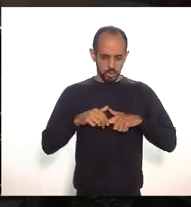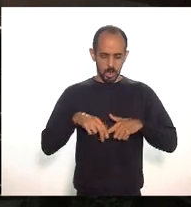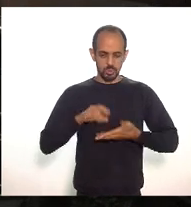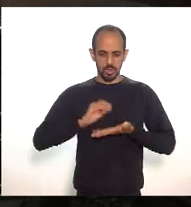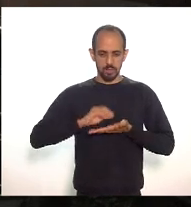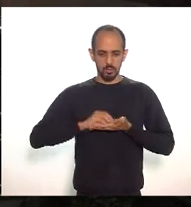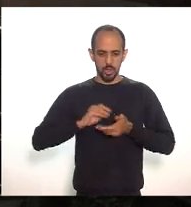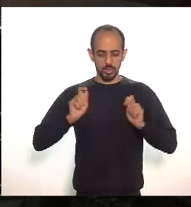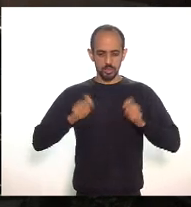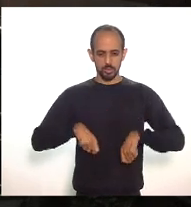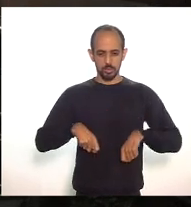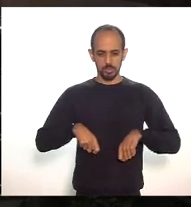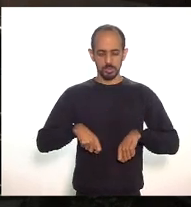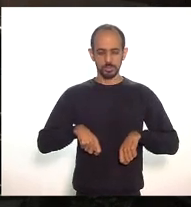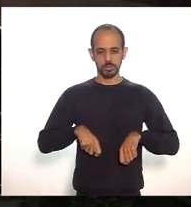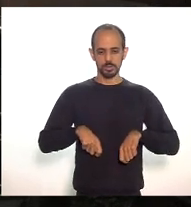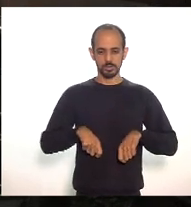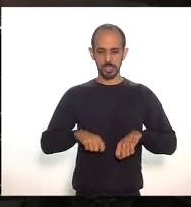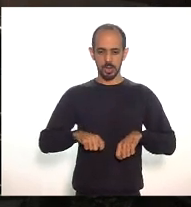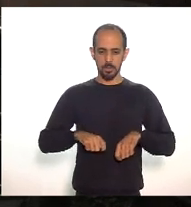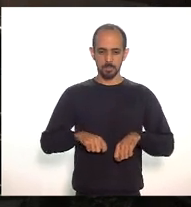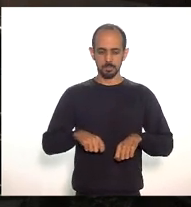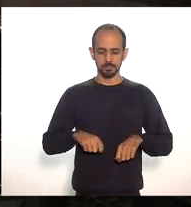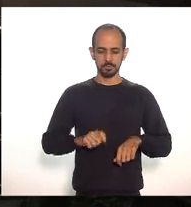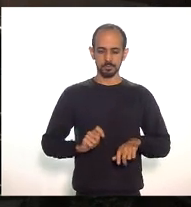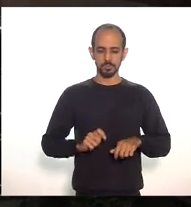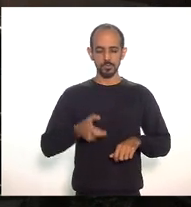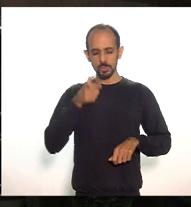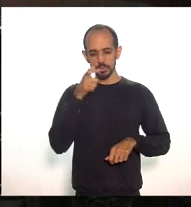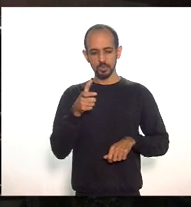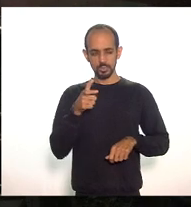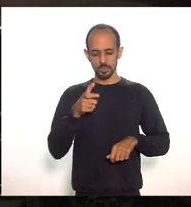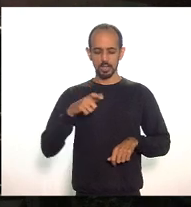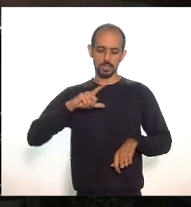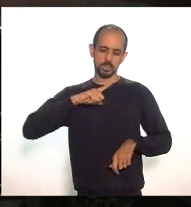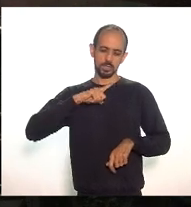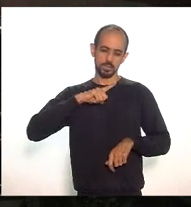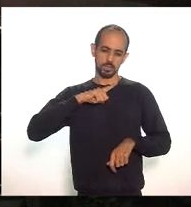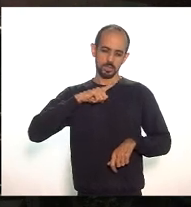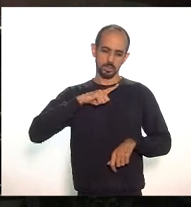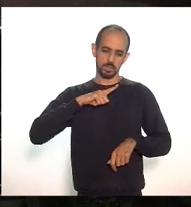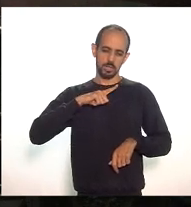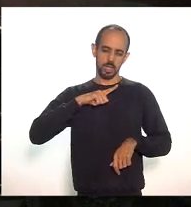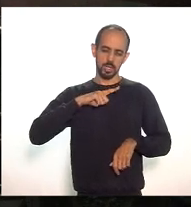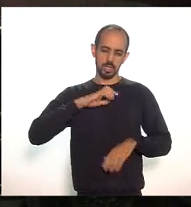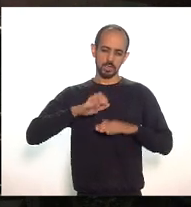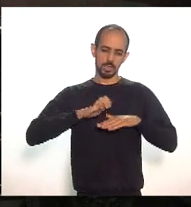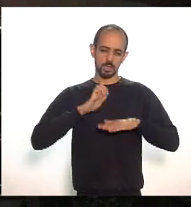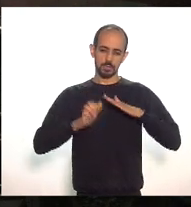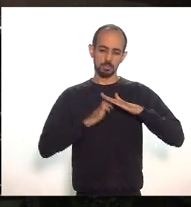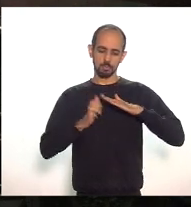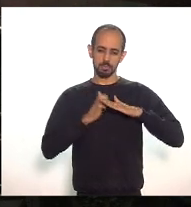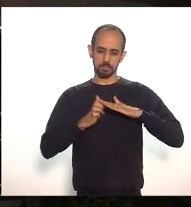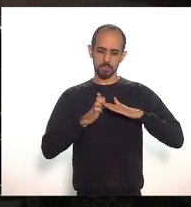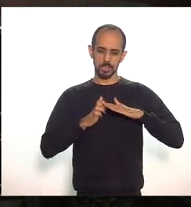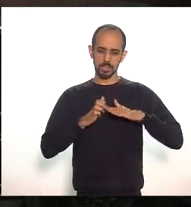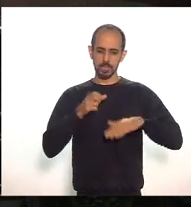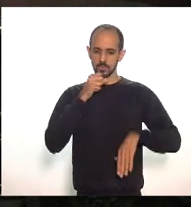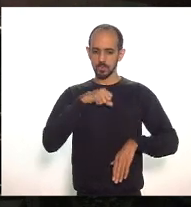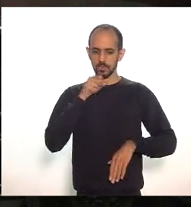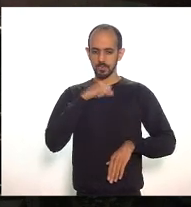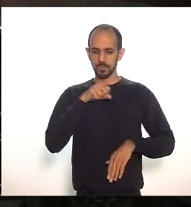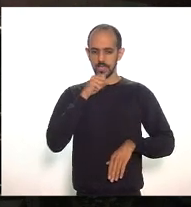incompetência da ineficiência e dos interesses que permeiam essa estatal antigo ultrapassada